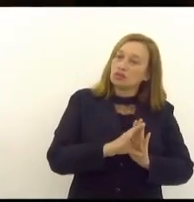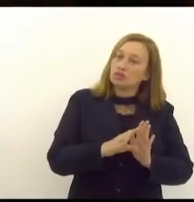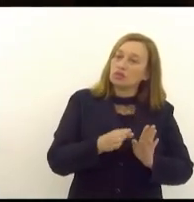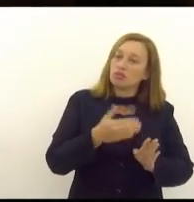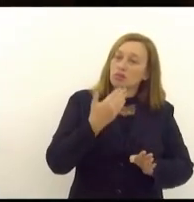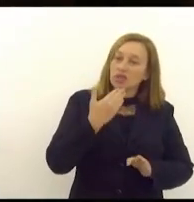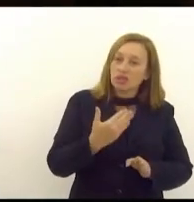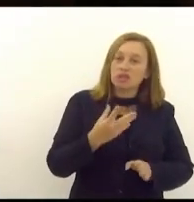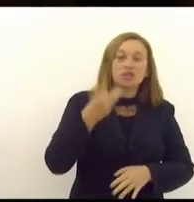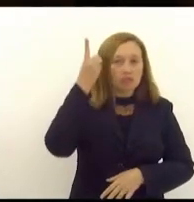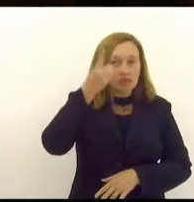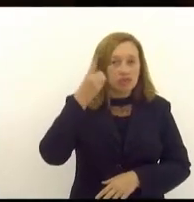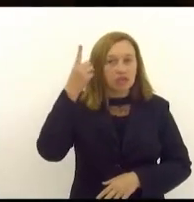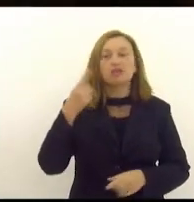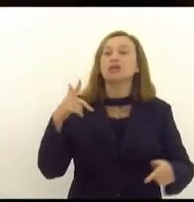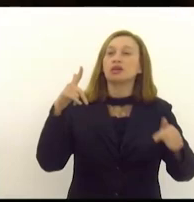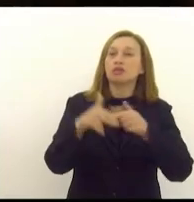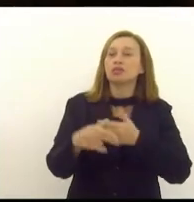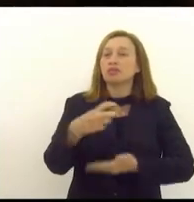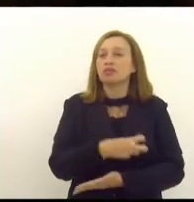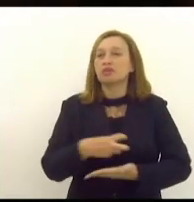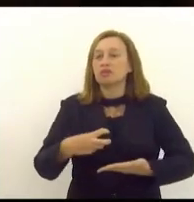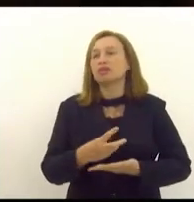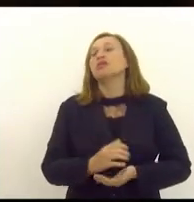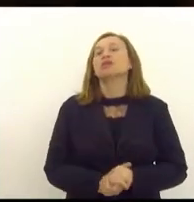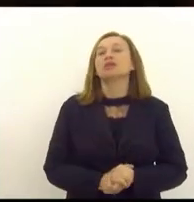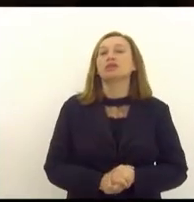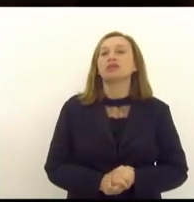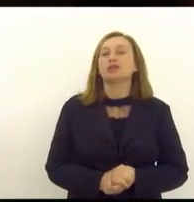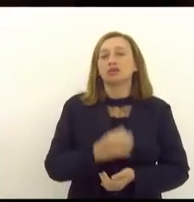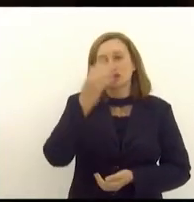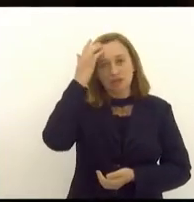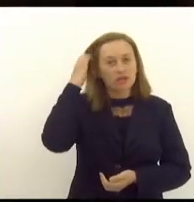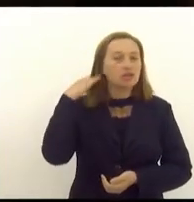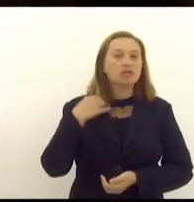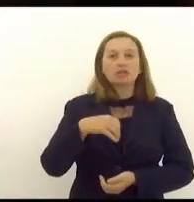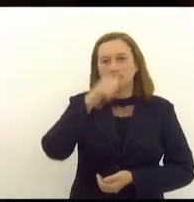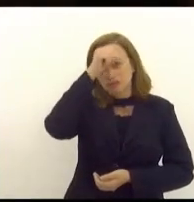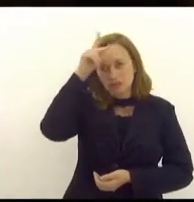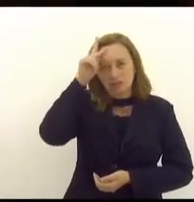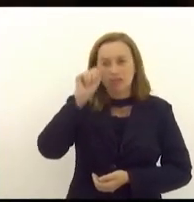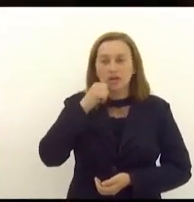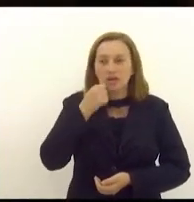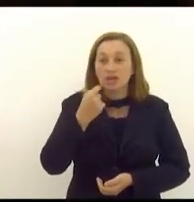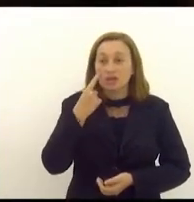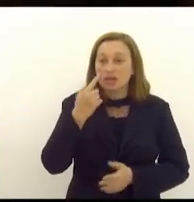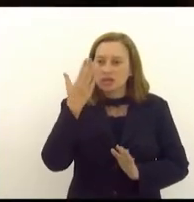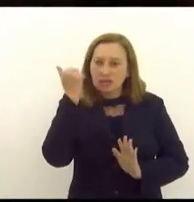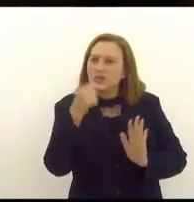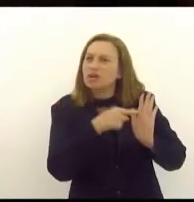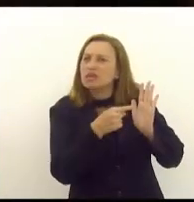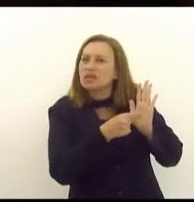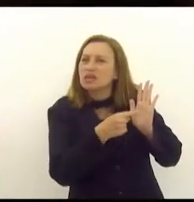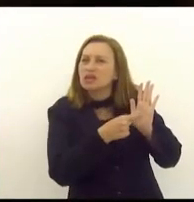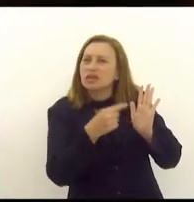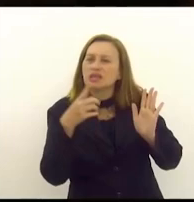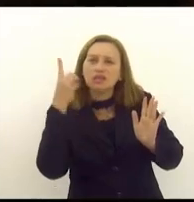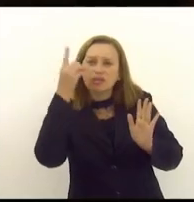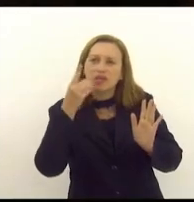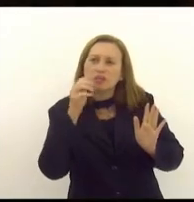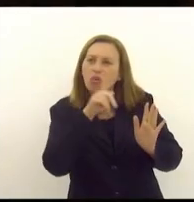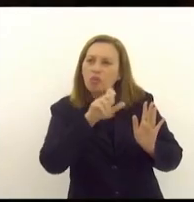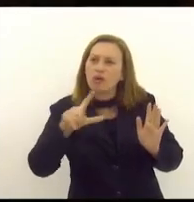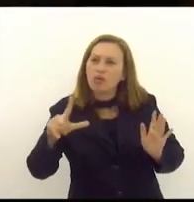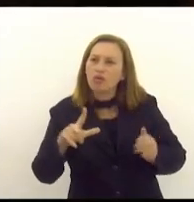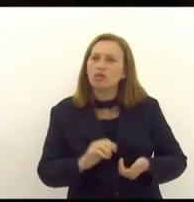do prefeito Eduardo Paes e para ilustrar Presidente sabe o que é isso aqui sabe só que isso aqui deputado pobel